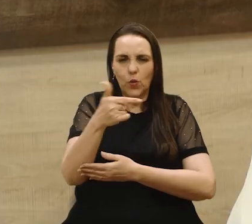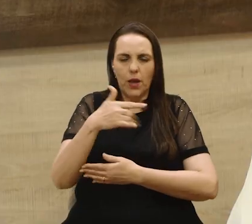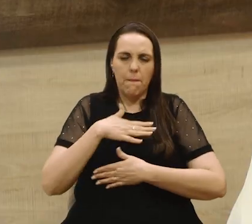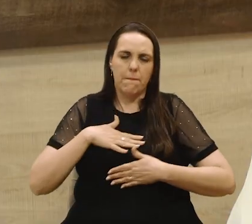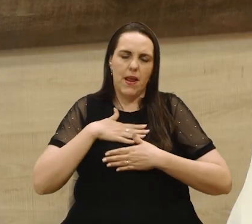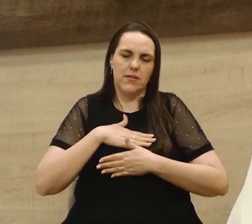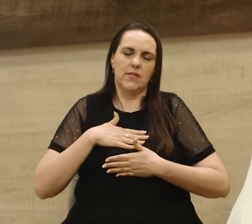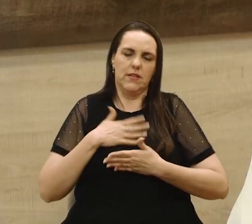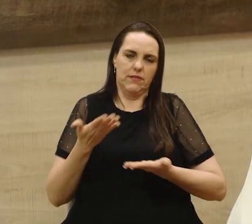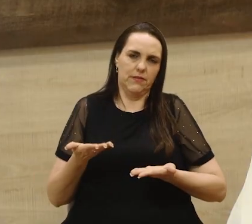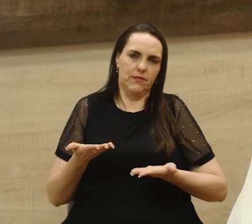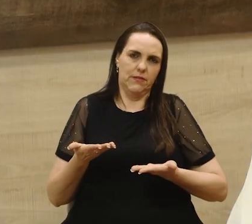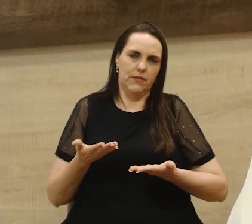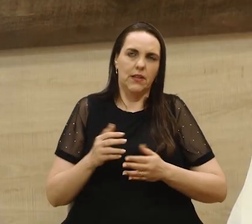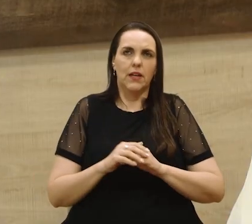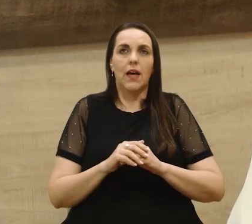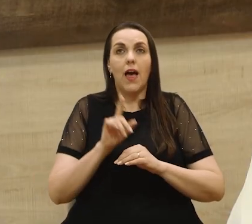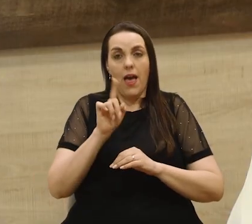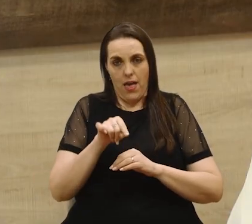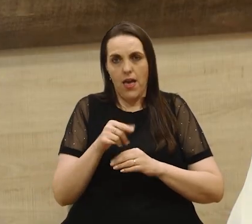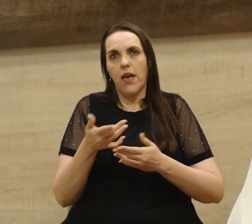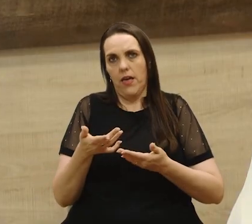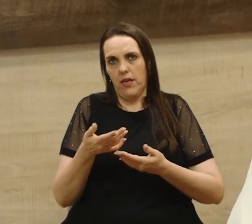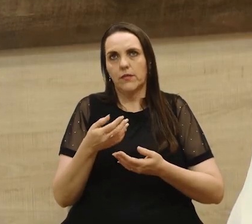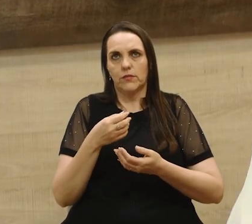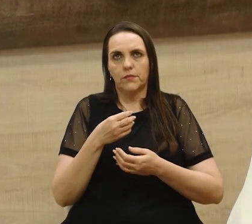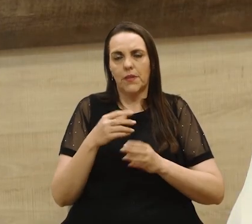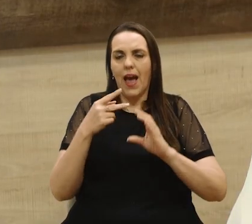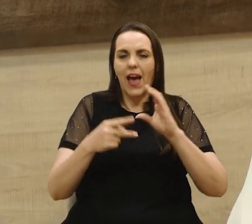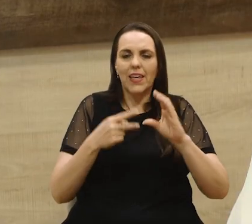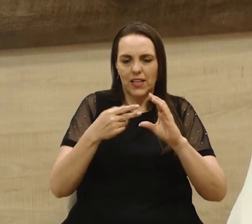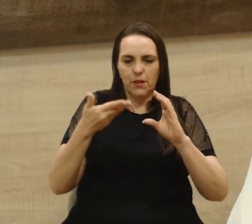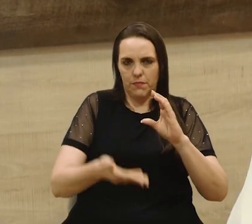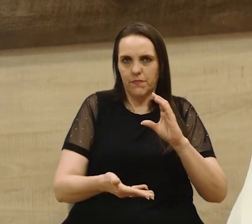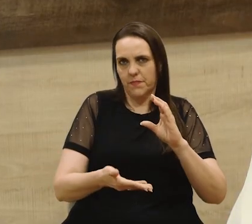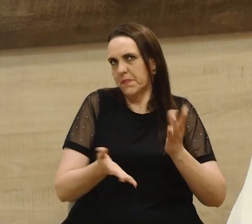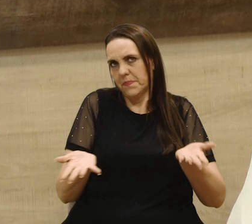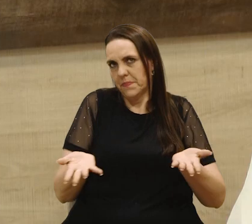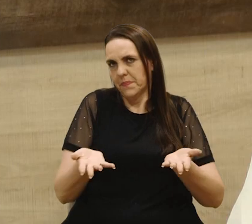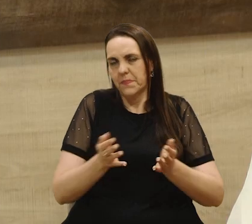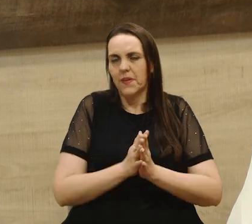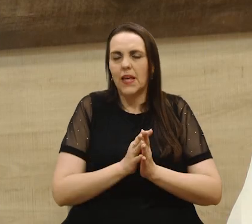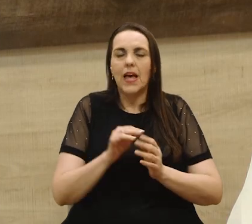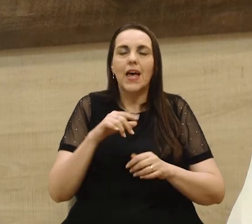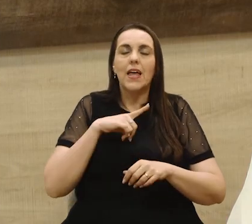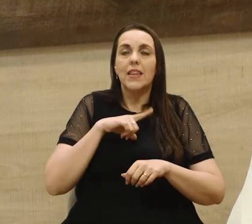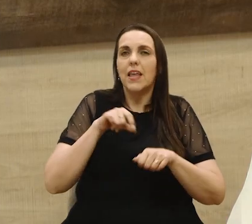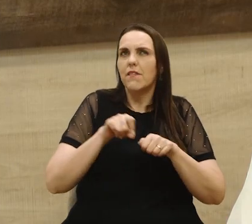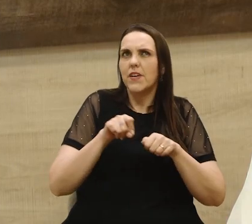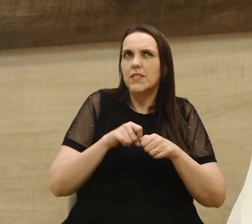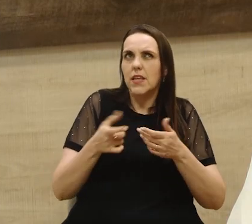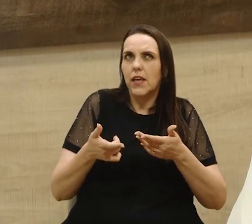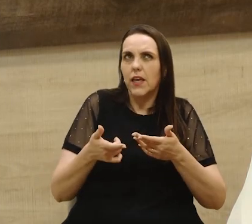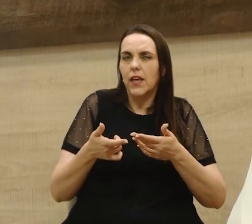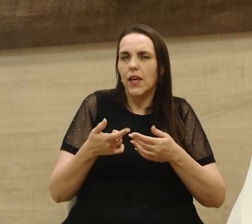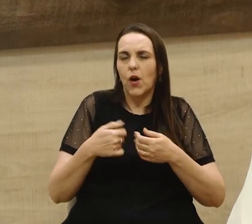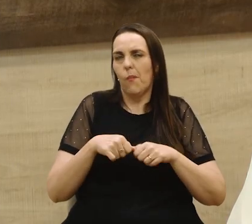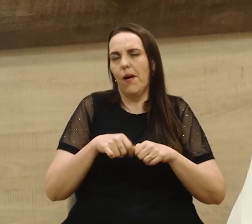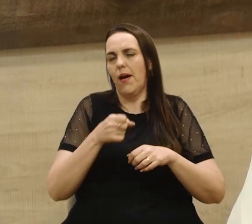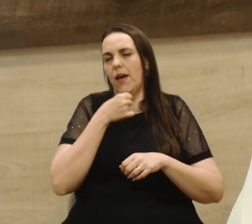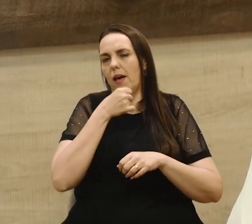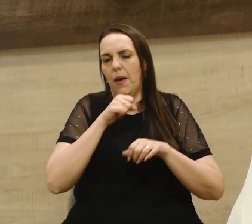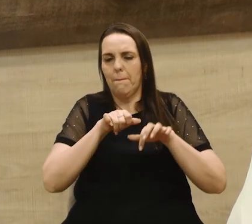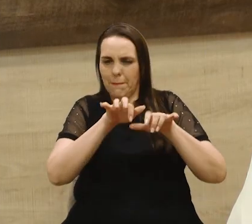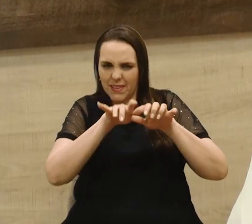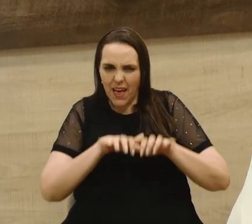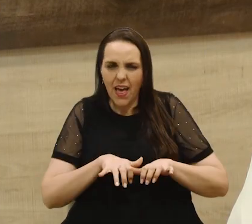prazer. Né? Por mais que seja aqui nós estamos numa casa legislativa, mesmo quando eu tenho que fazer uma matéria referente a uma